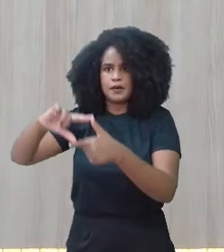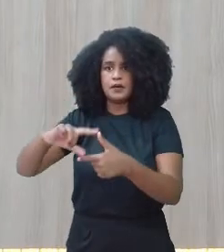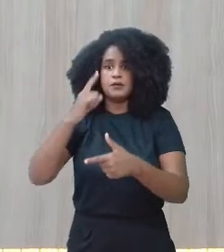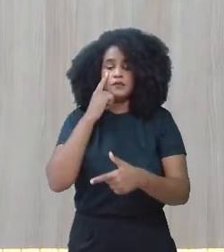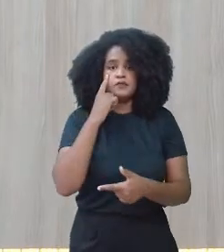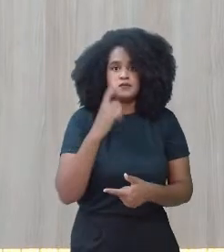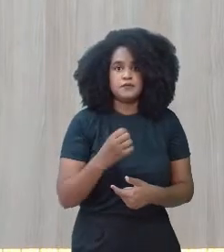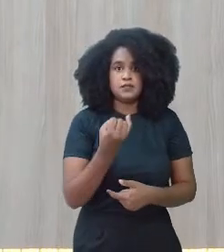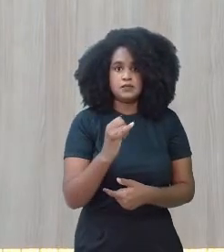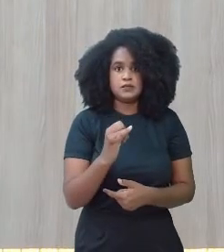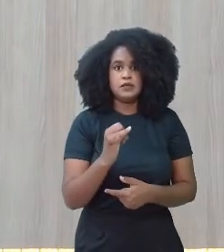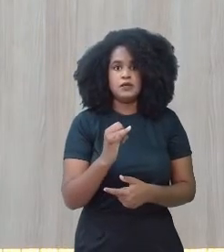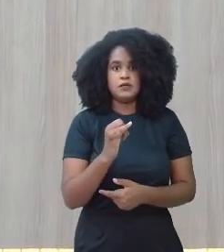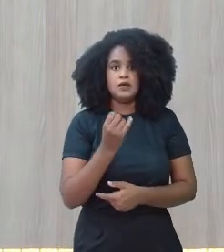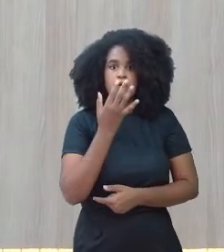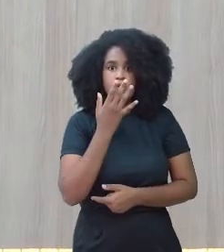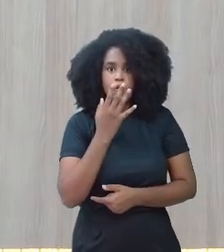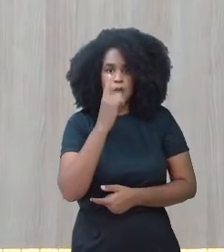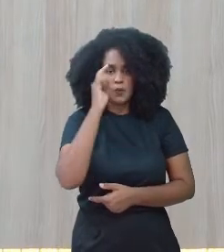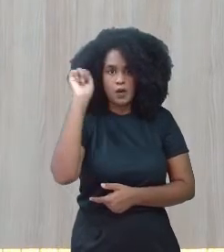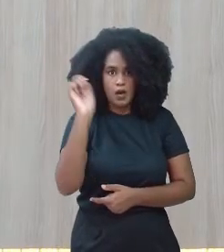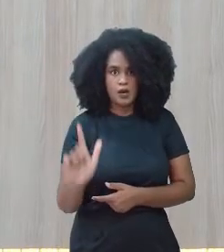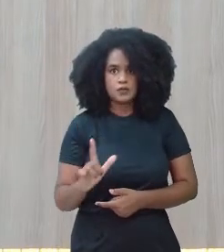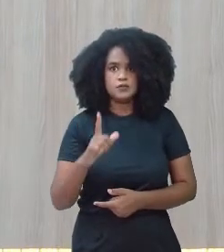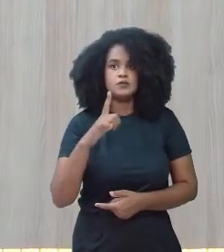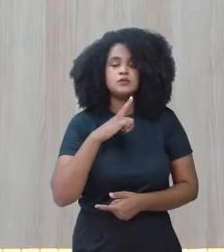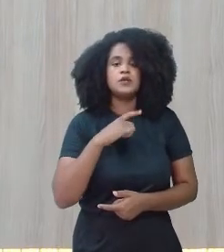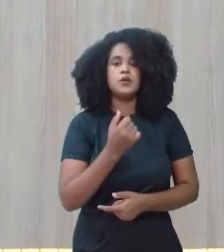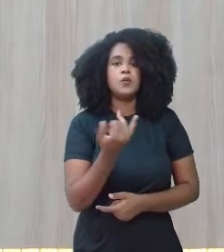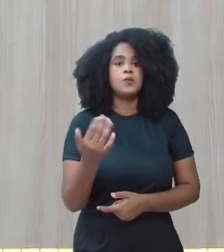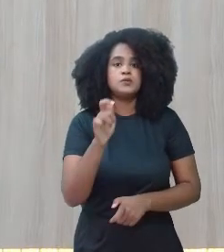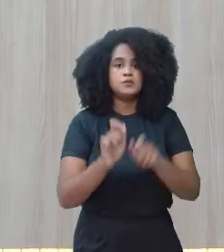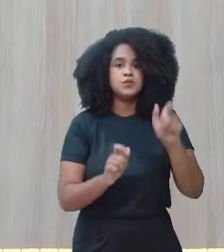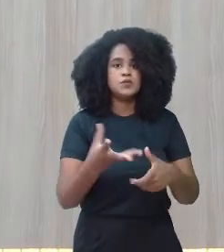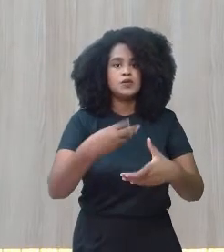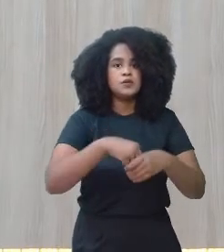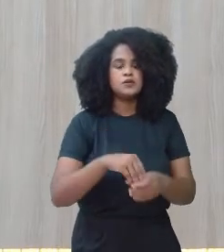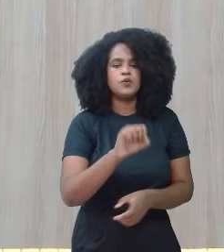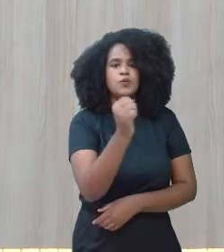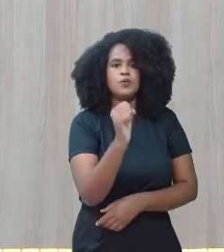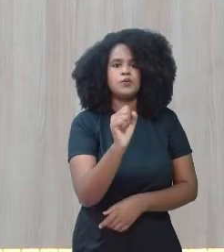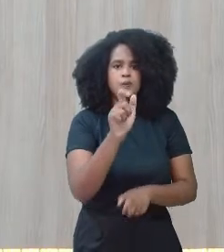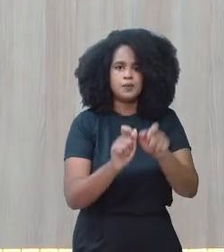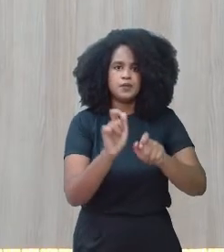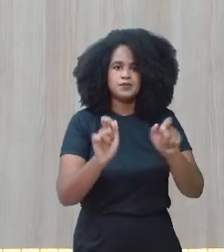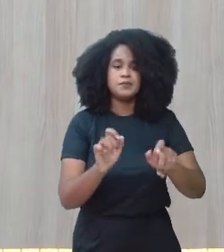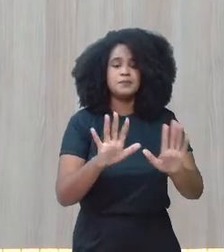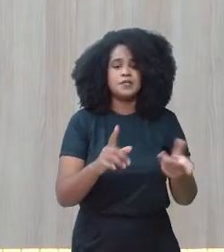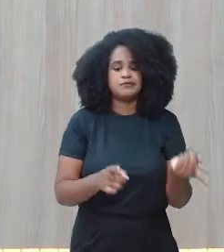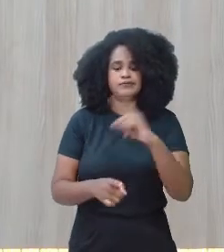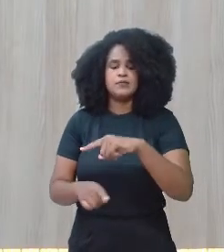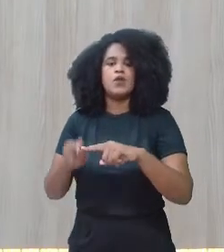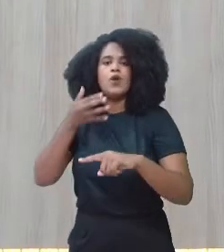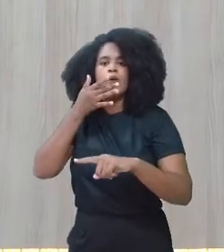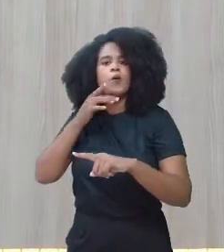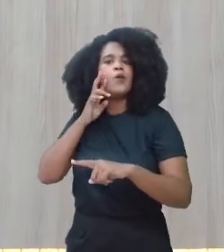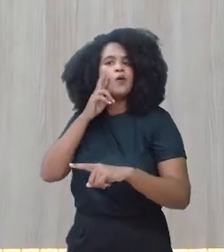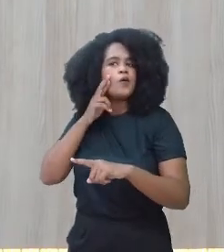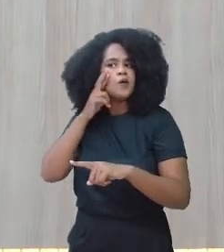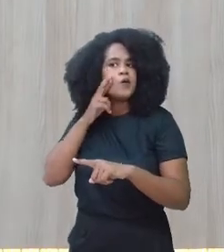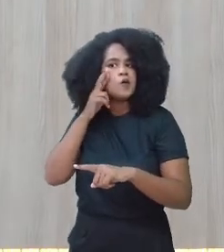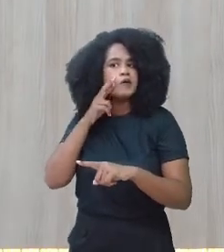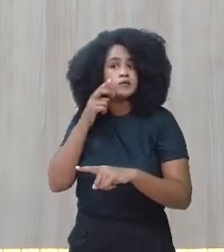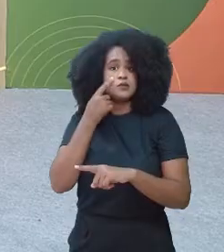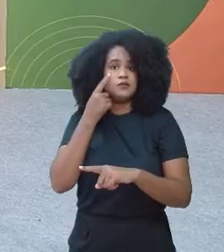nesse caso aqui, a gente ia ter 1, 2, 3, 4, 5, 6, 7, 8 pessoas. Mas se eu tivesse nesse caso aqui,